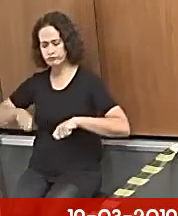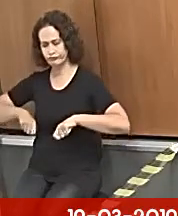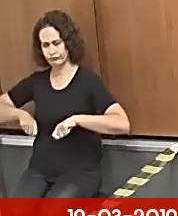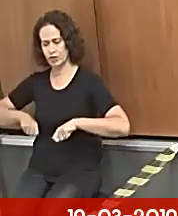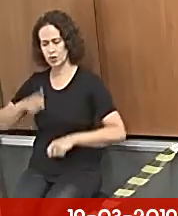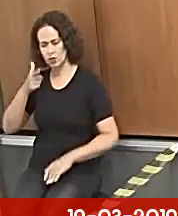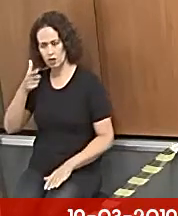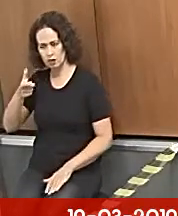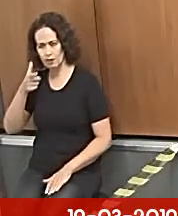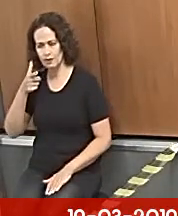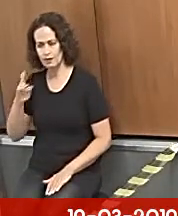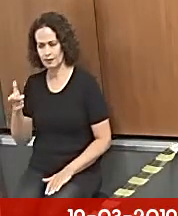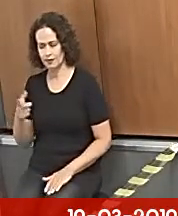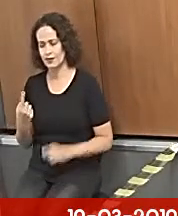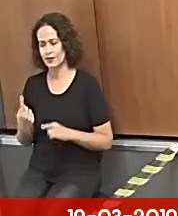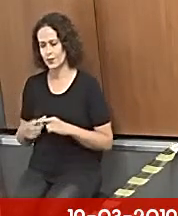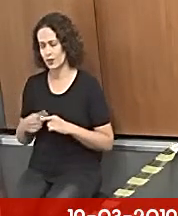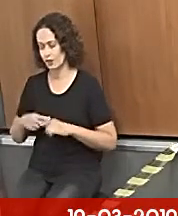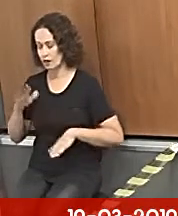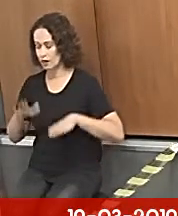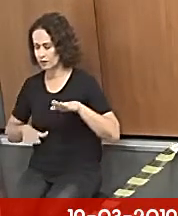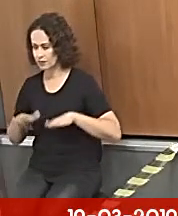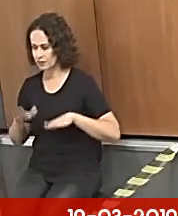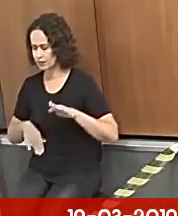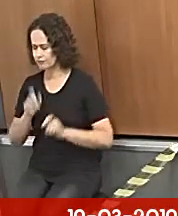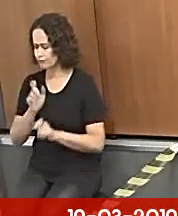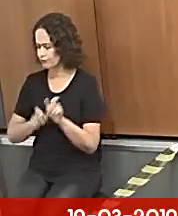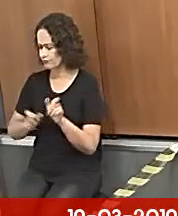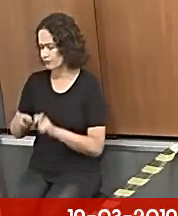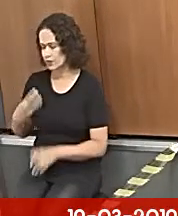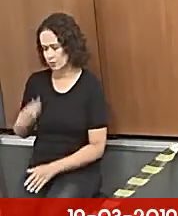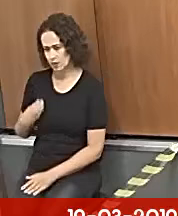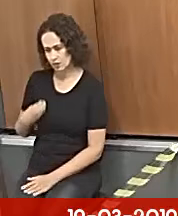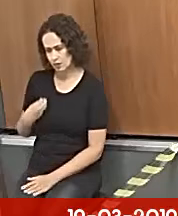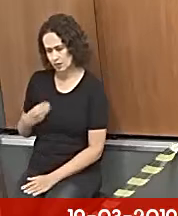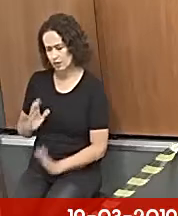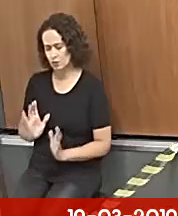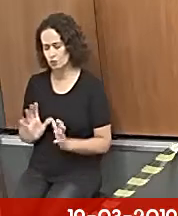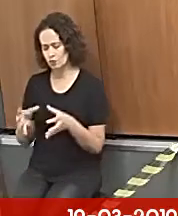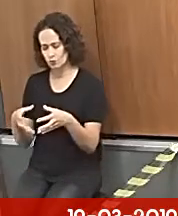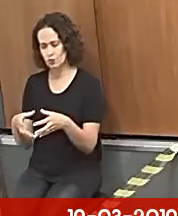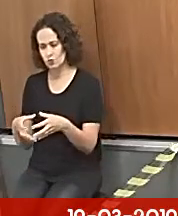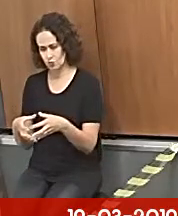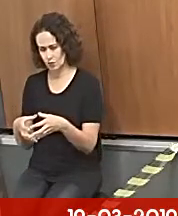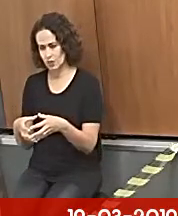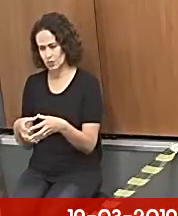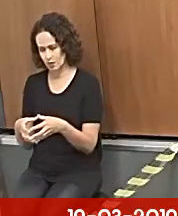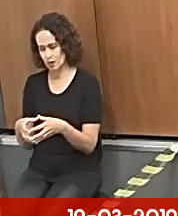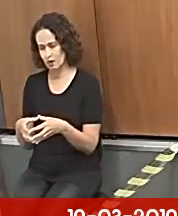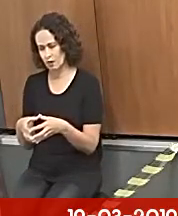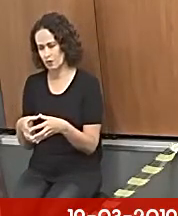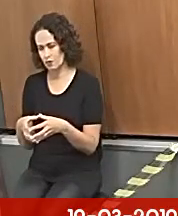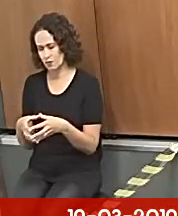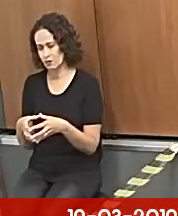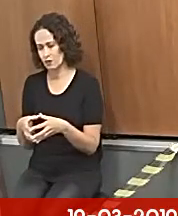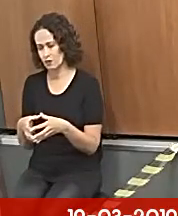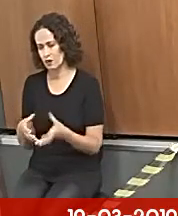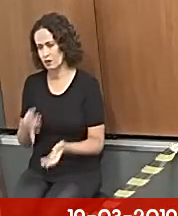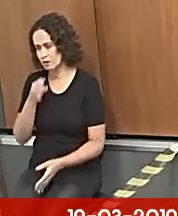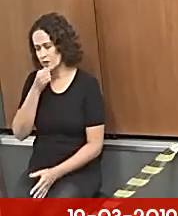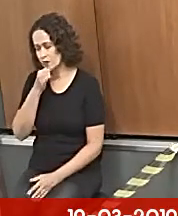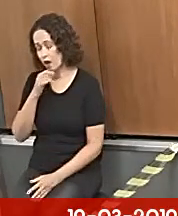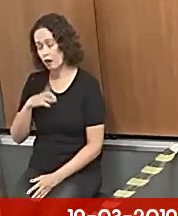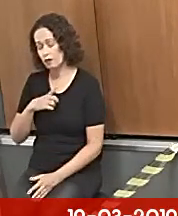porque muitas das vezes as pessoas participa da comissão porque distribui os deputados só tem essa